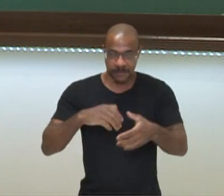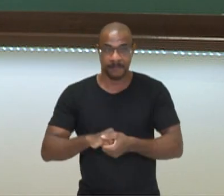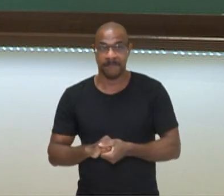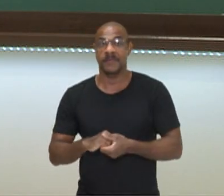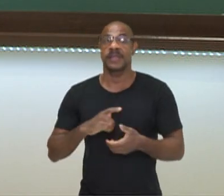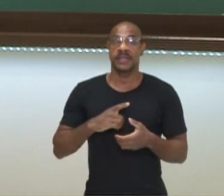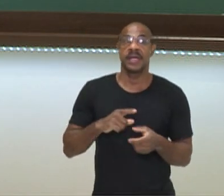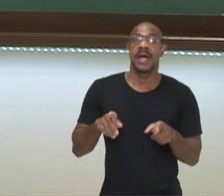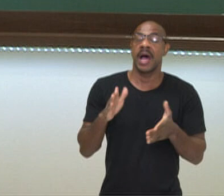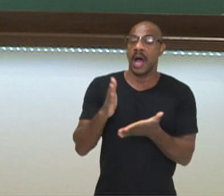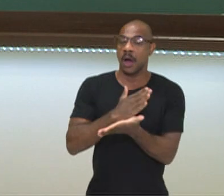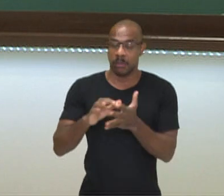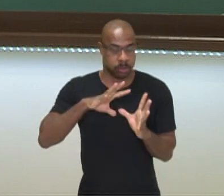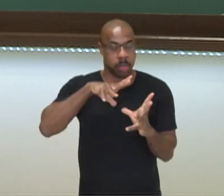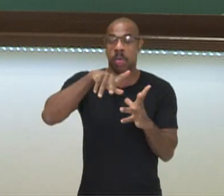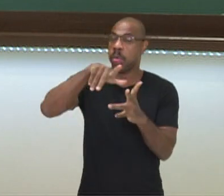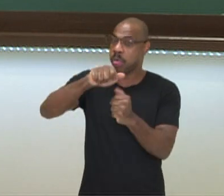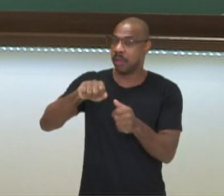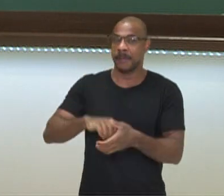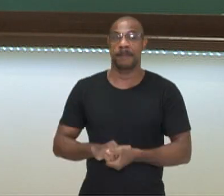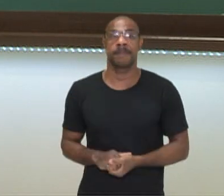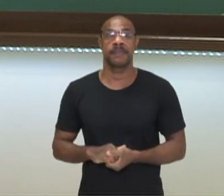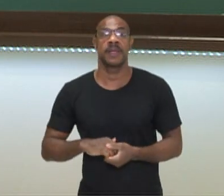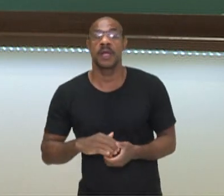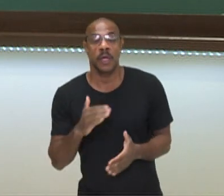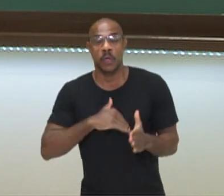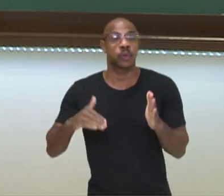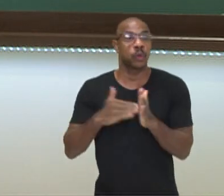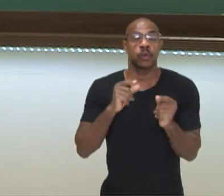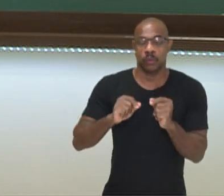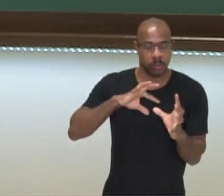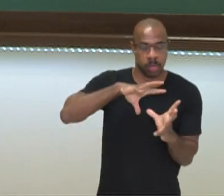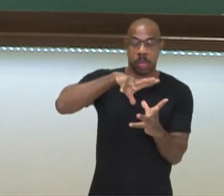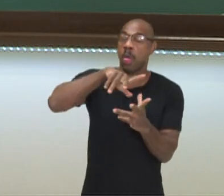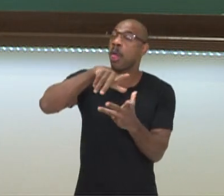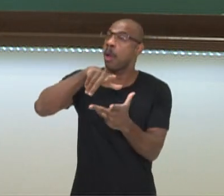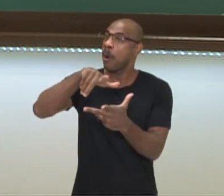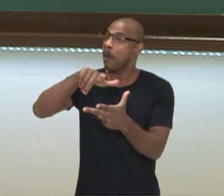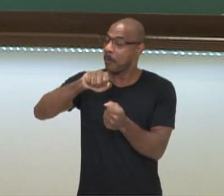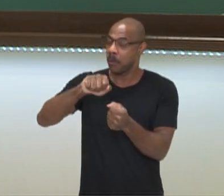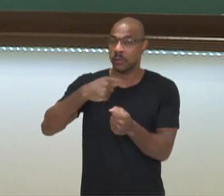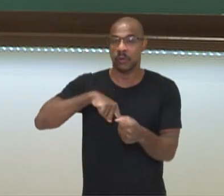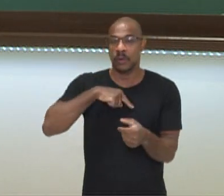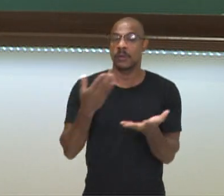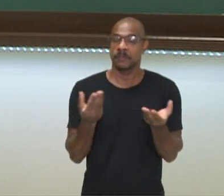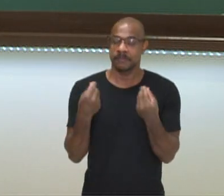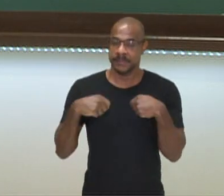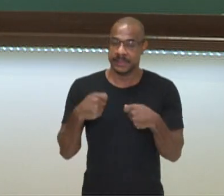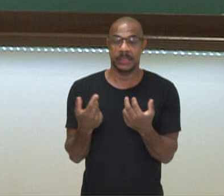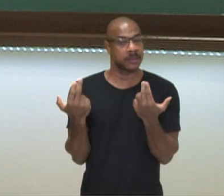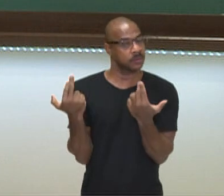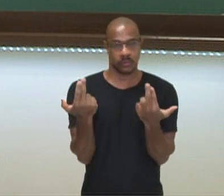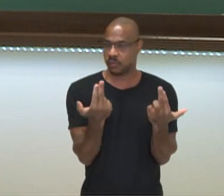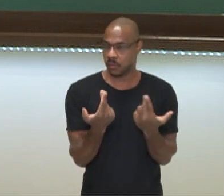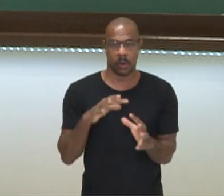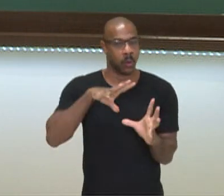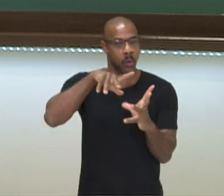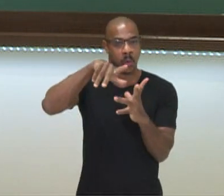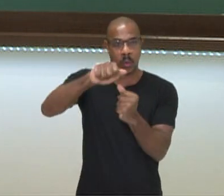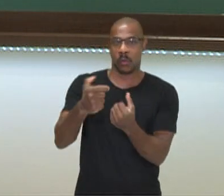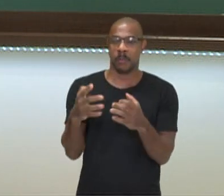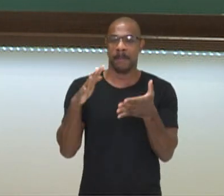são feitas por convenção para que em todo mundo a gente consiga falar a mesma